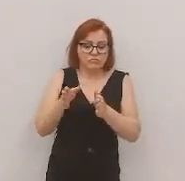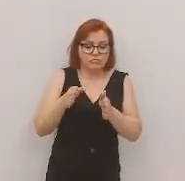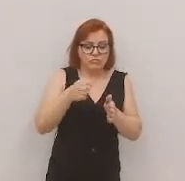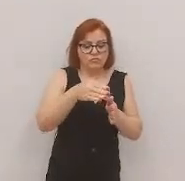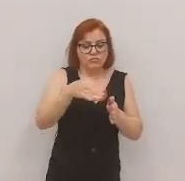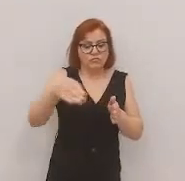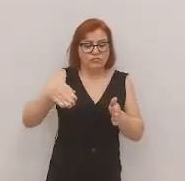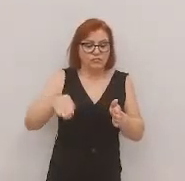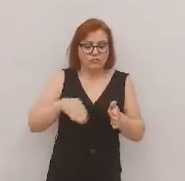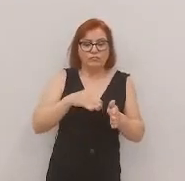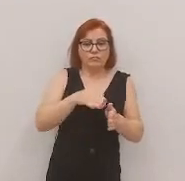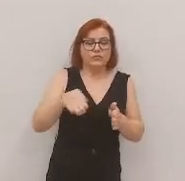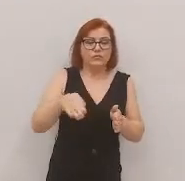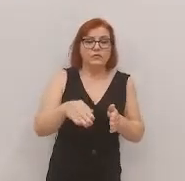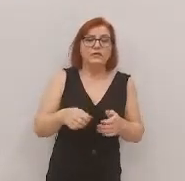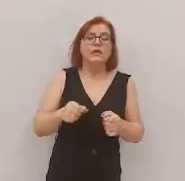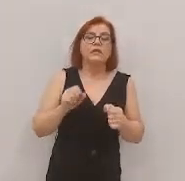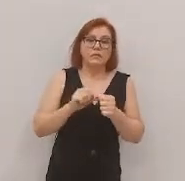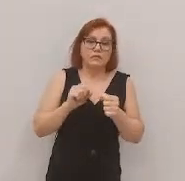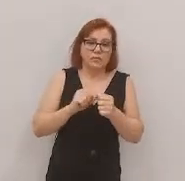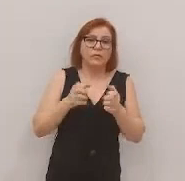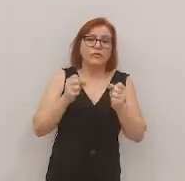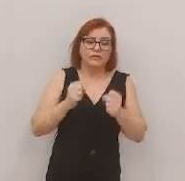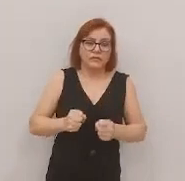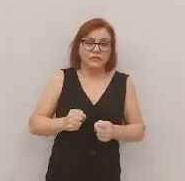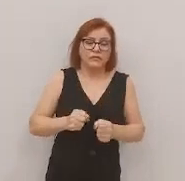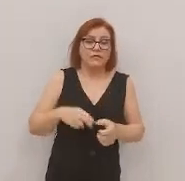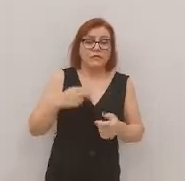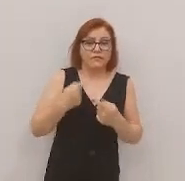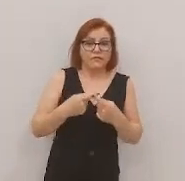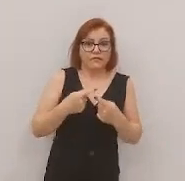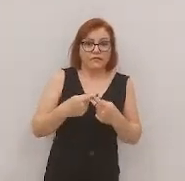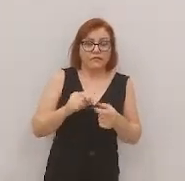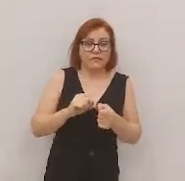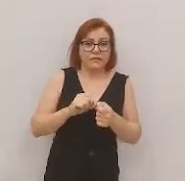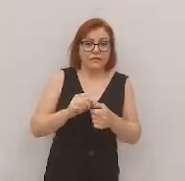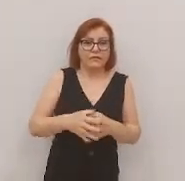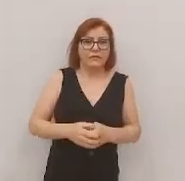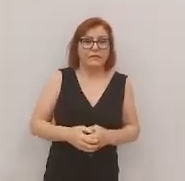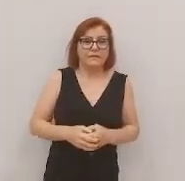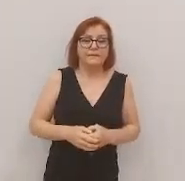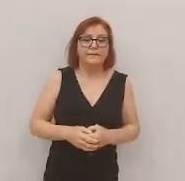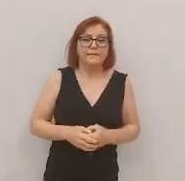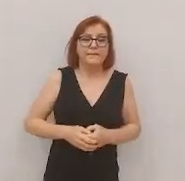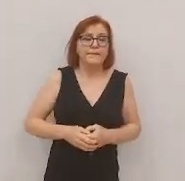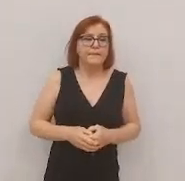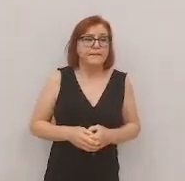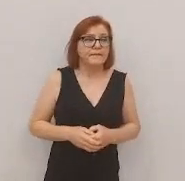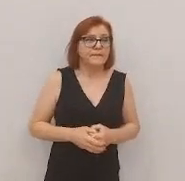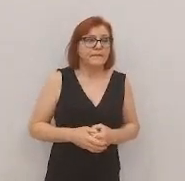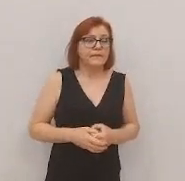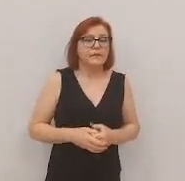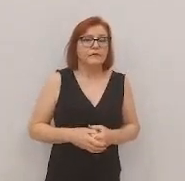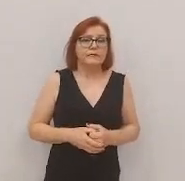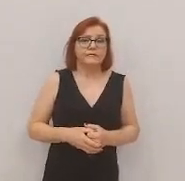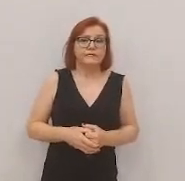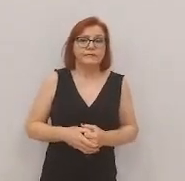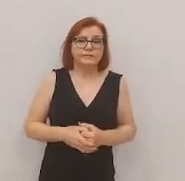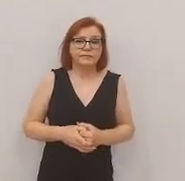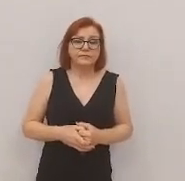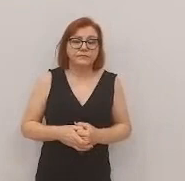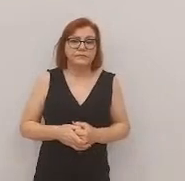por isso, certo? E aprenda a lição. Não confie mais em você mesmo, na sua